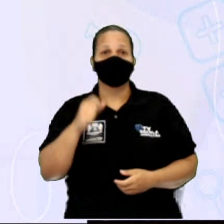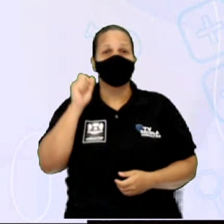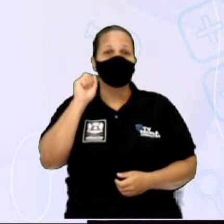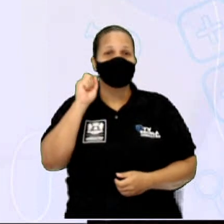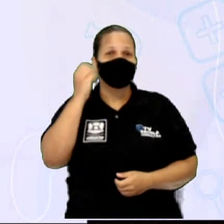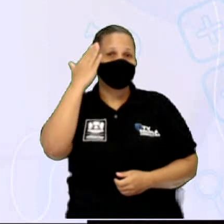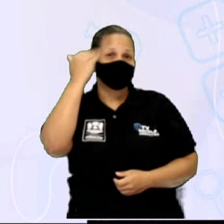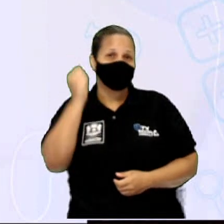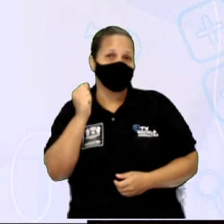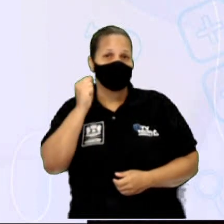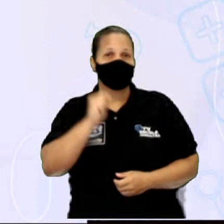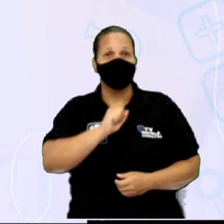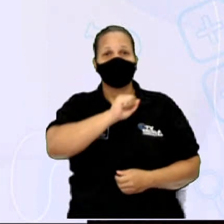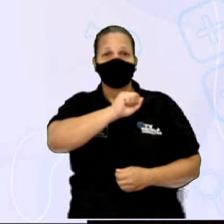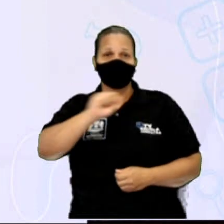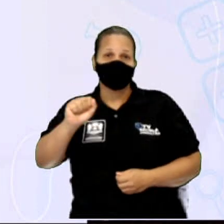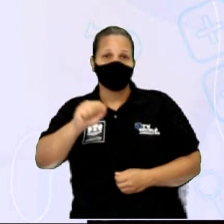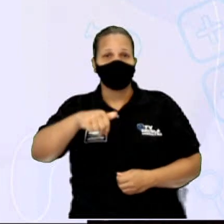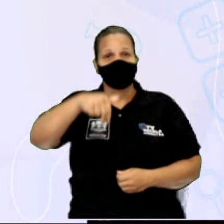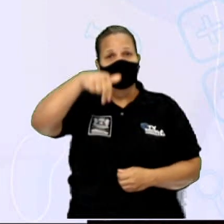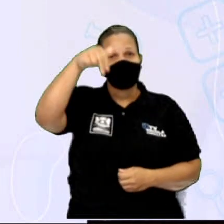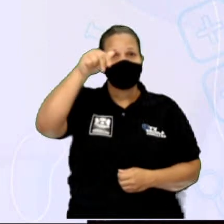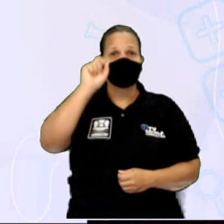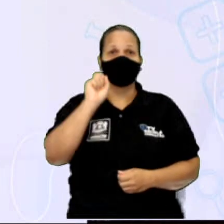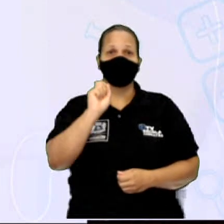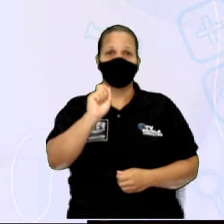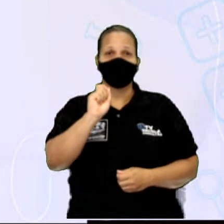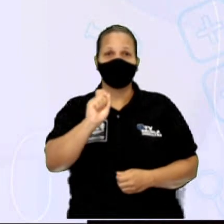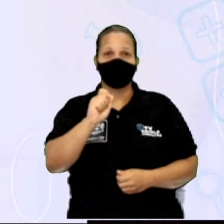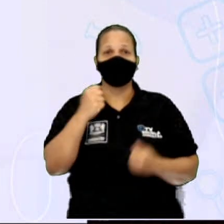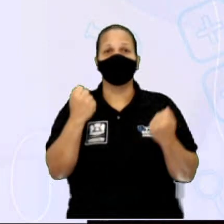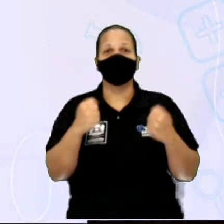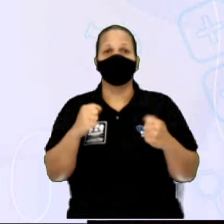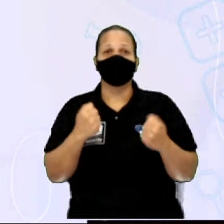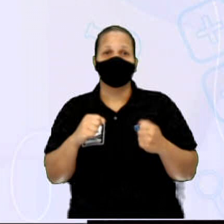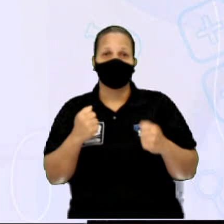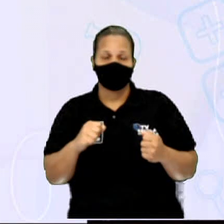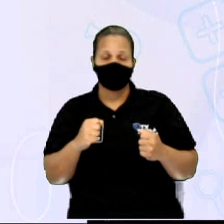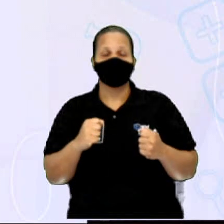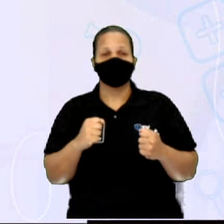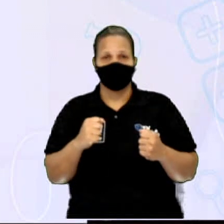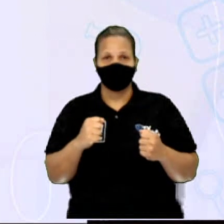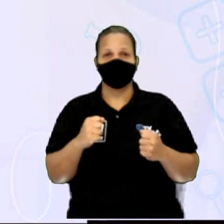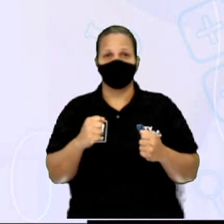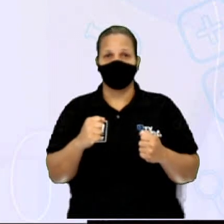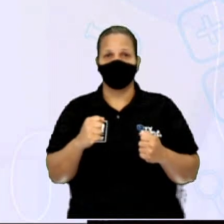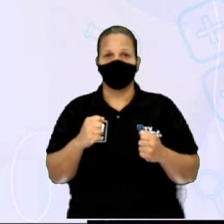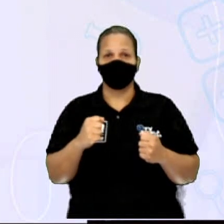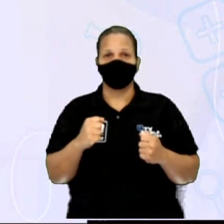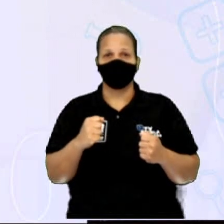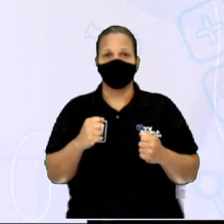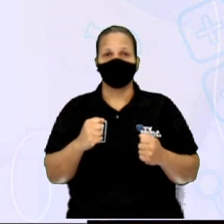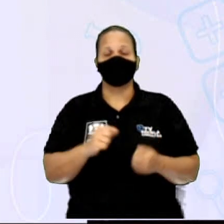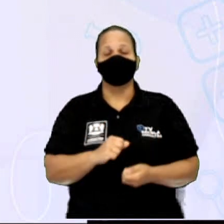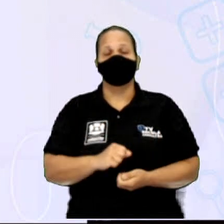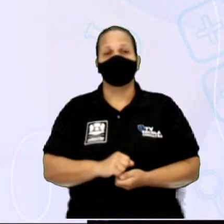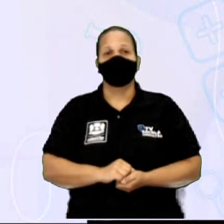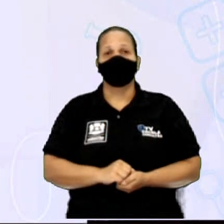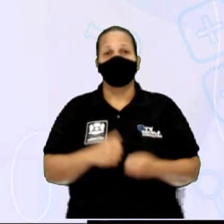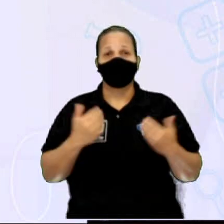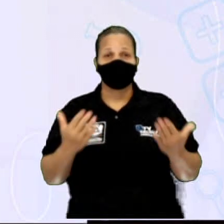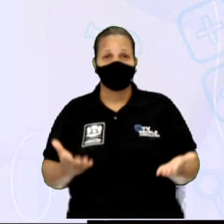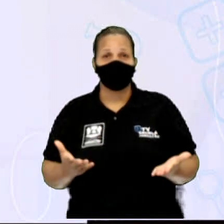o que é leste, o que é oeste, não é suficiente para você saber aonde se encontra um determinado ponto, tá? Por